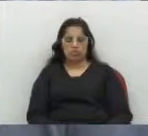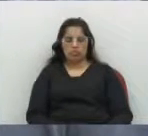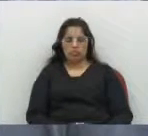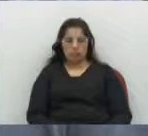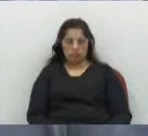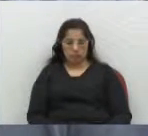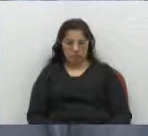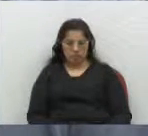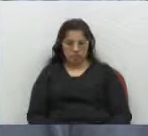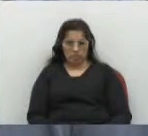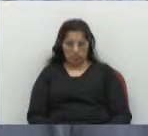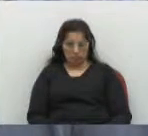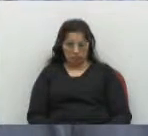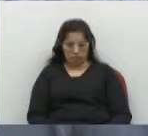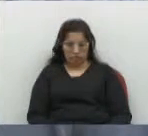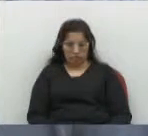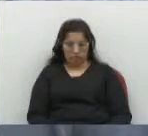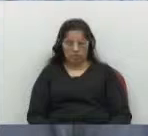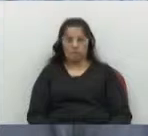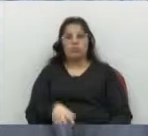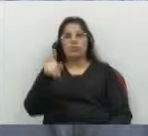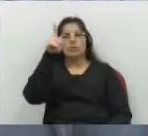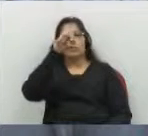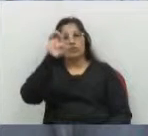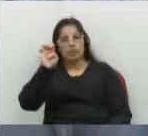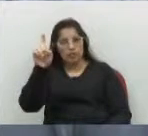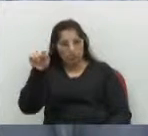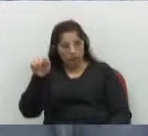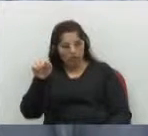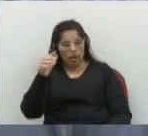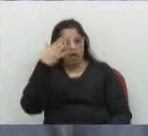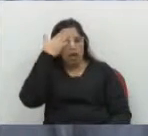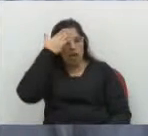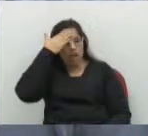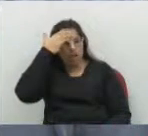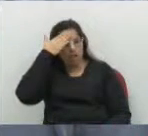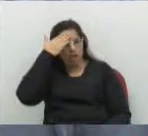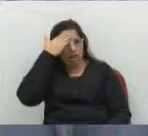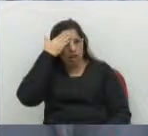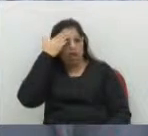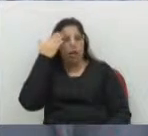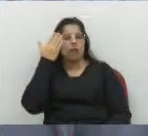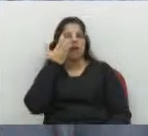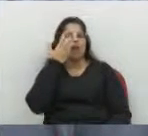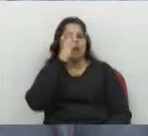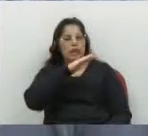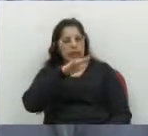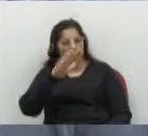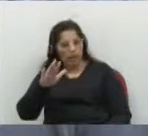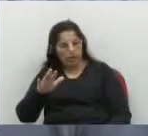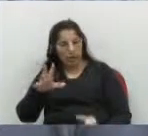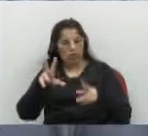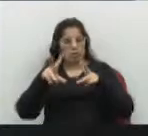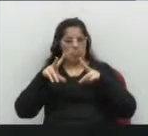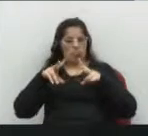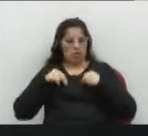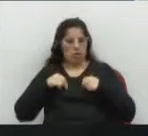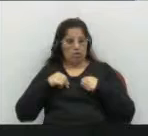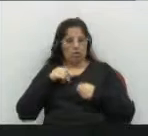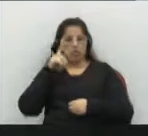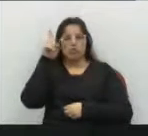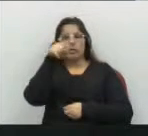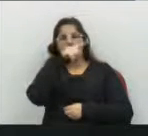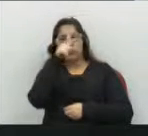Já vi, ô Zé, as crianças merecem muito um quebra de contrato. Então, por que não